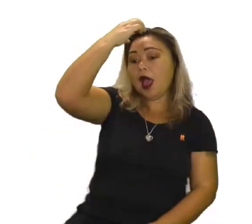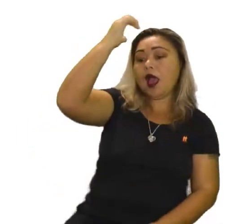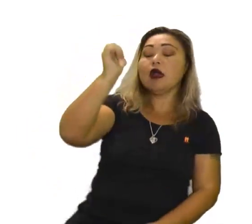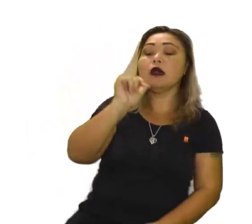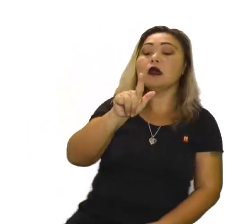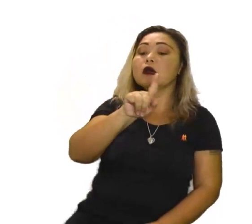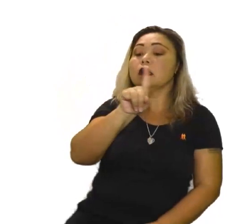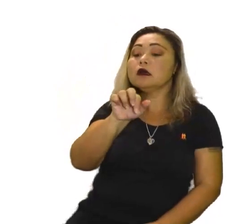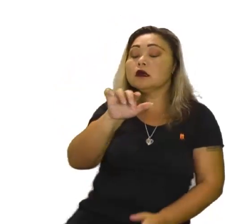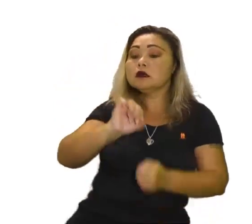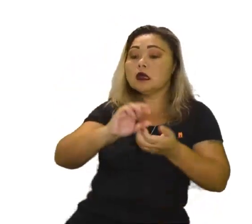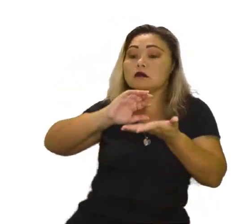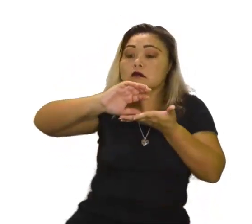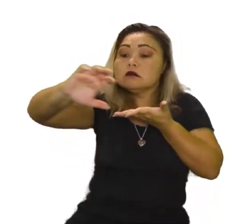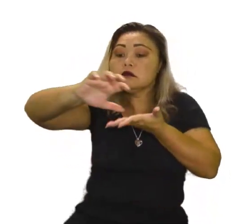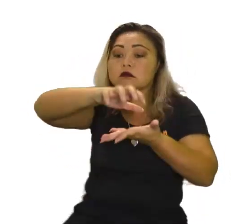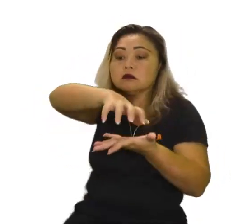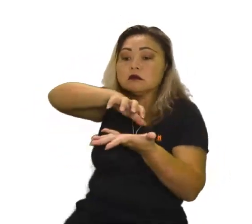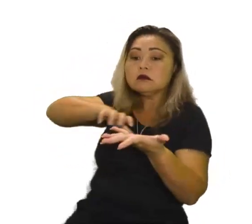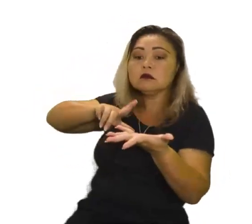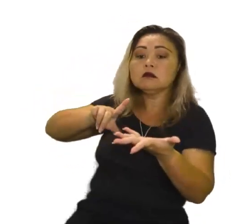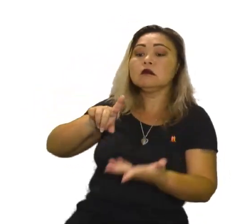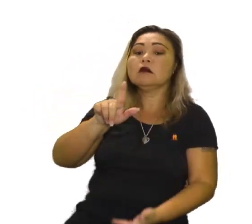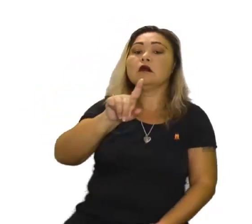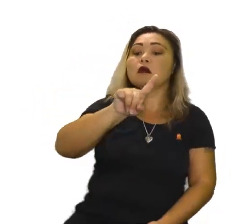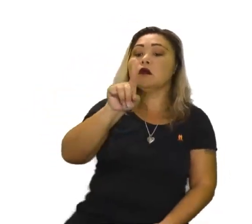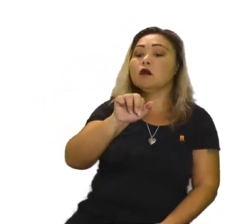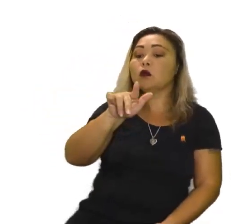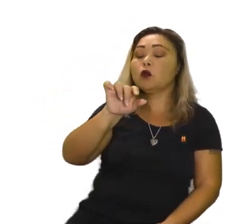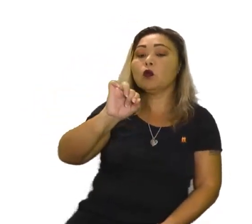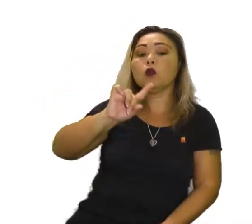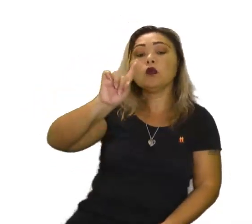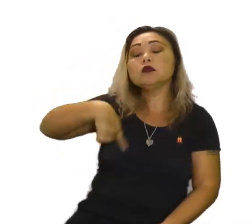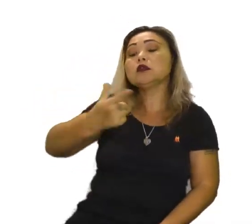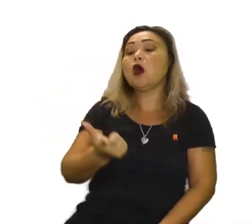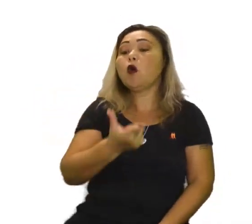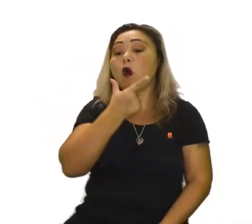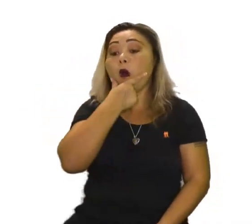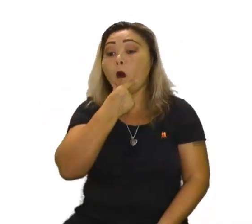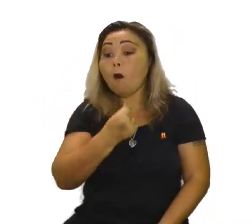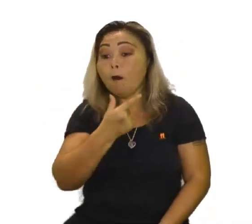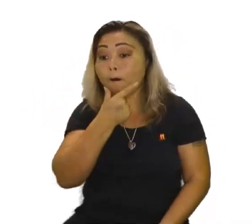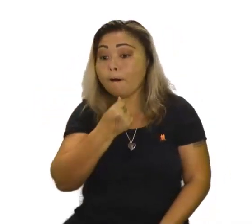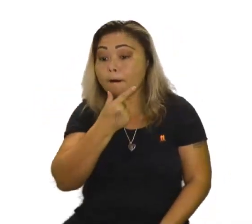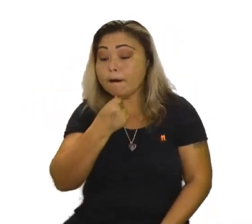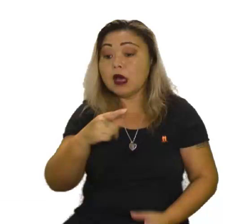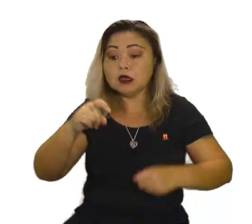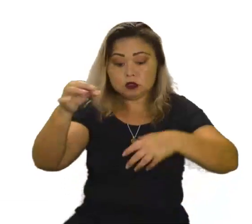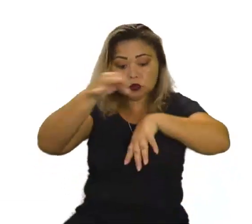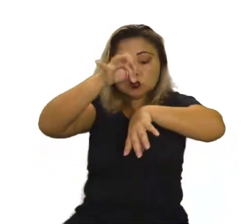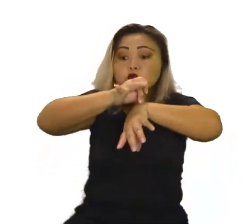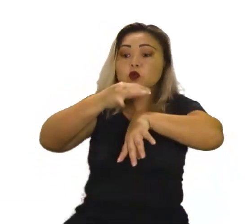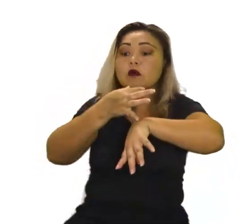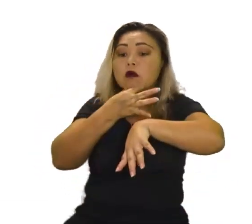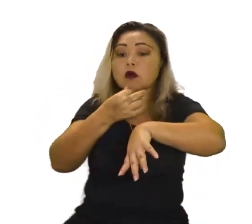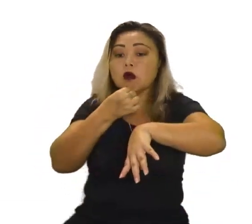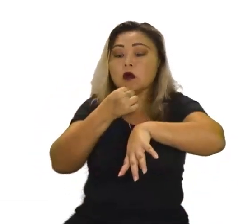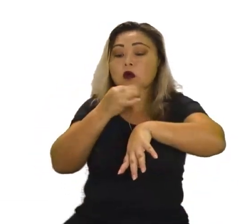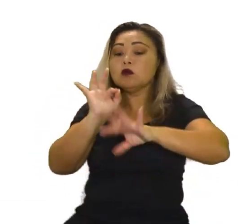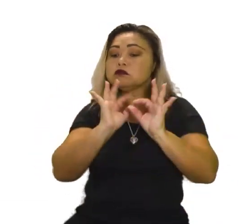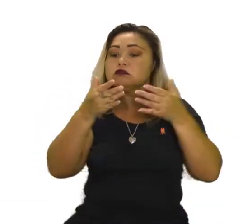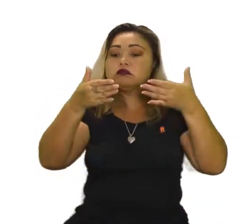essa divisão. Exemplo, os zangões são os indivíduos machos da comunidade. Não apresentam